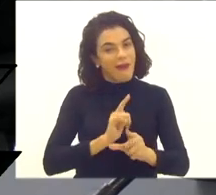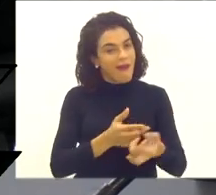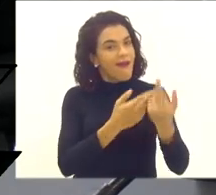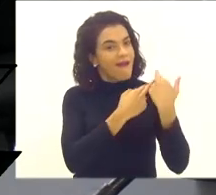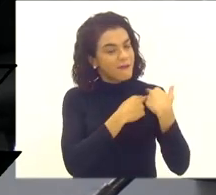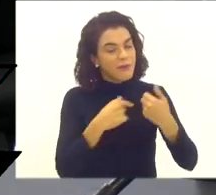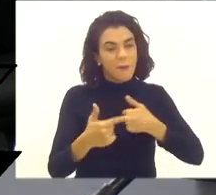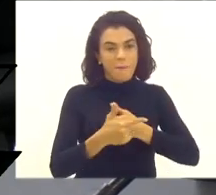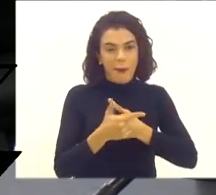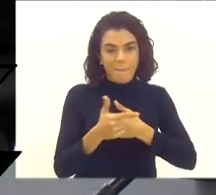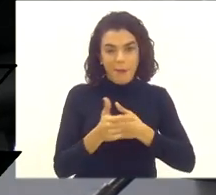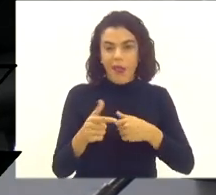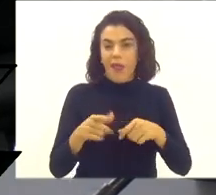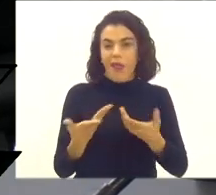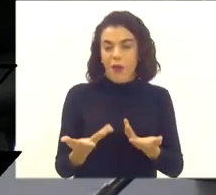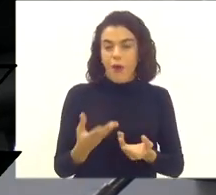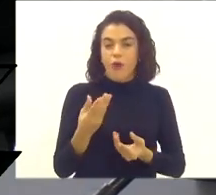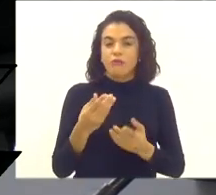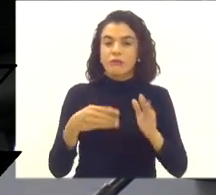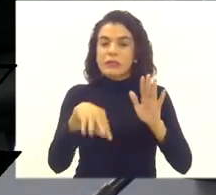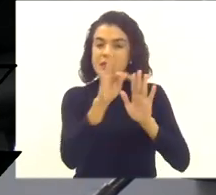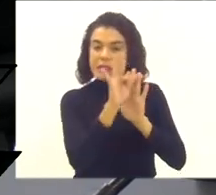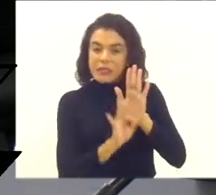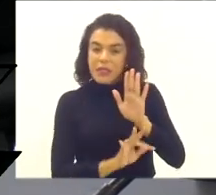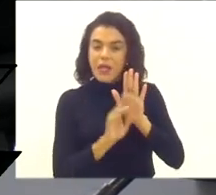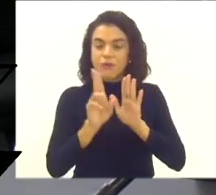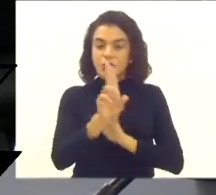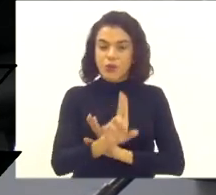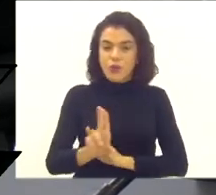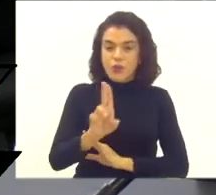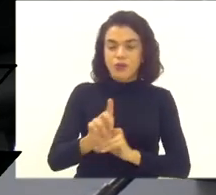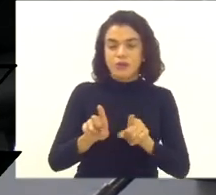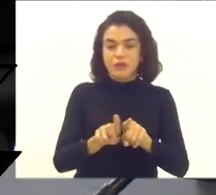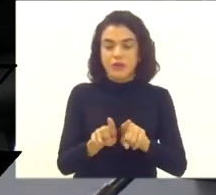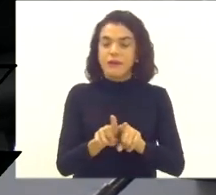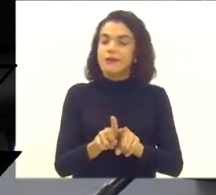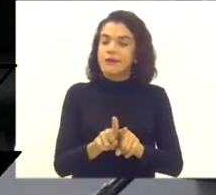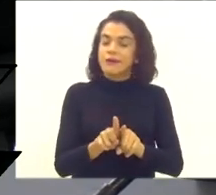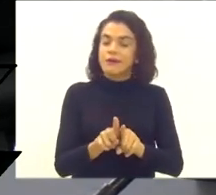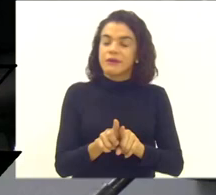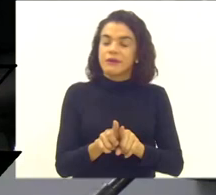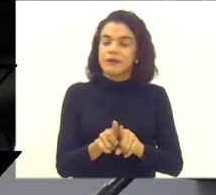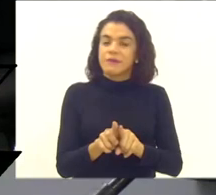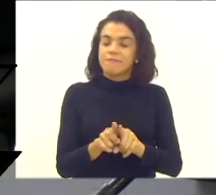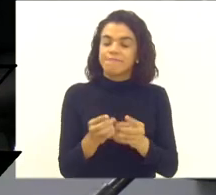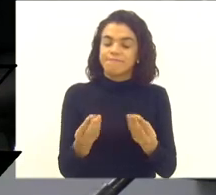ali nos termos de uso nas políticas de uso você tem